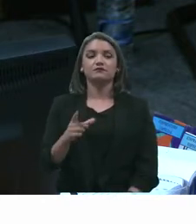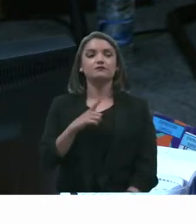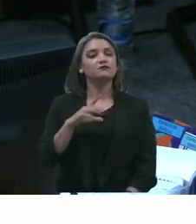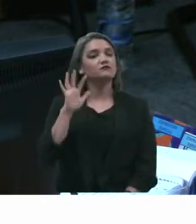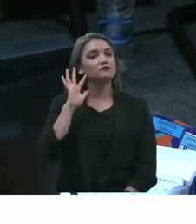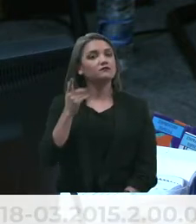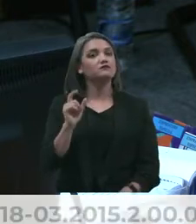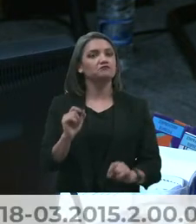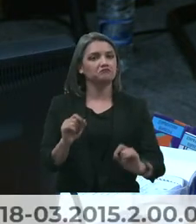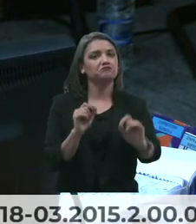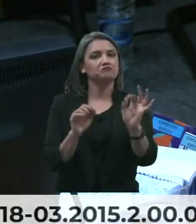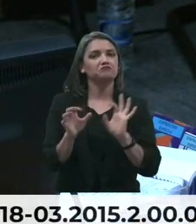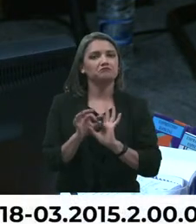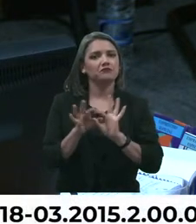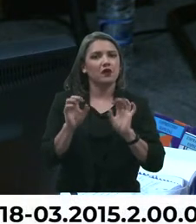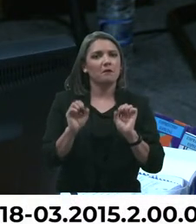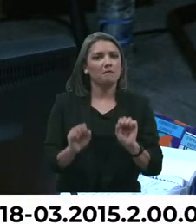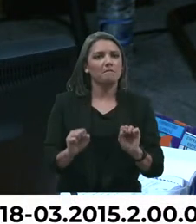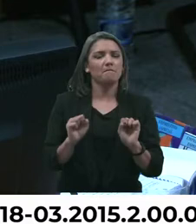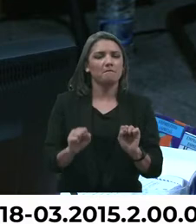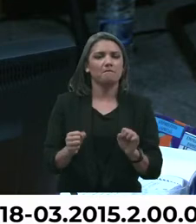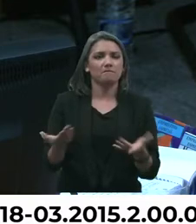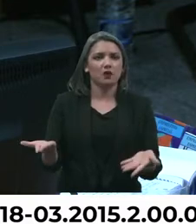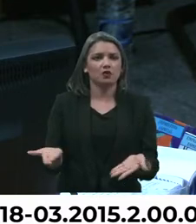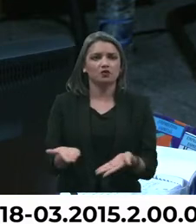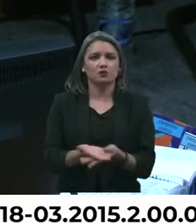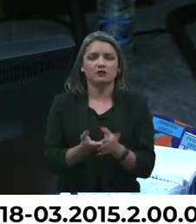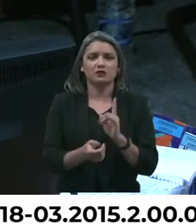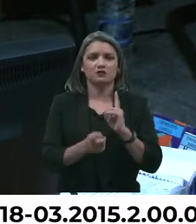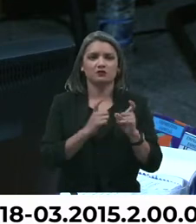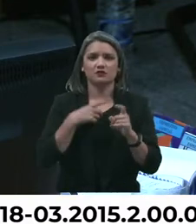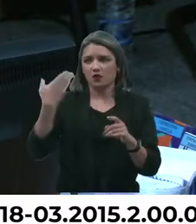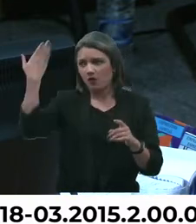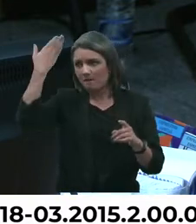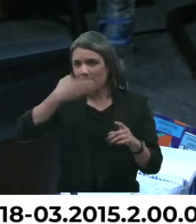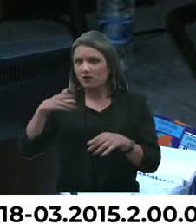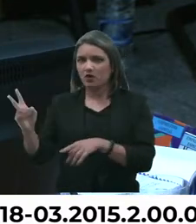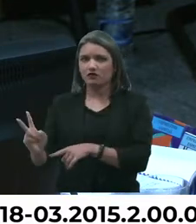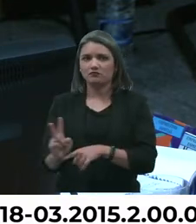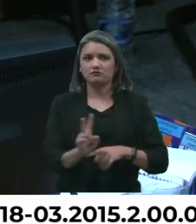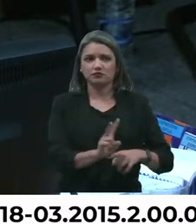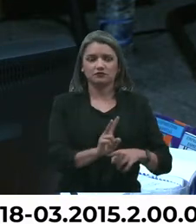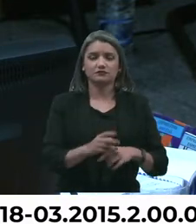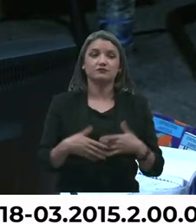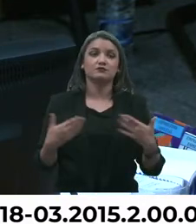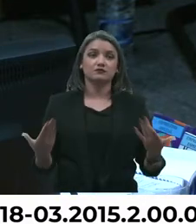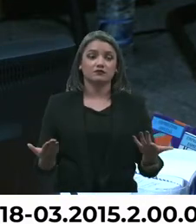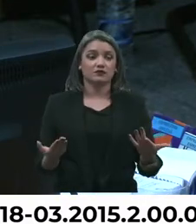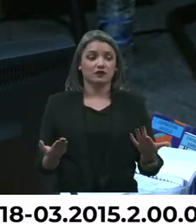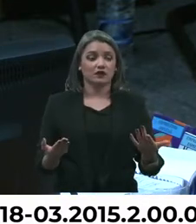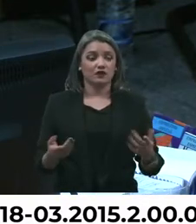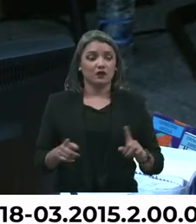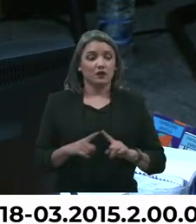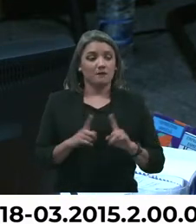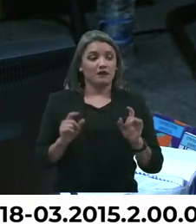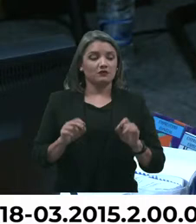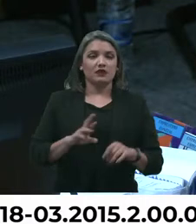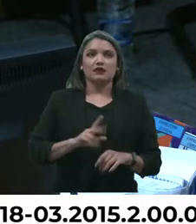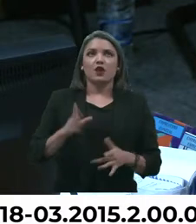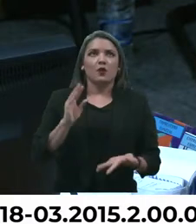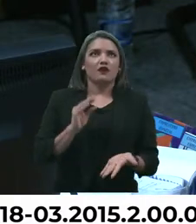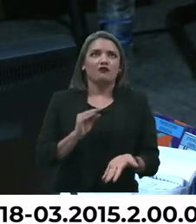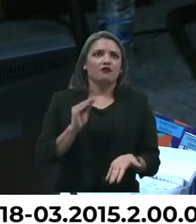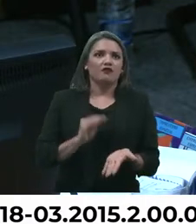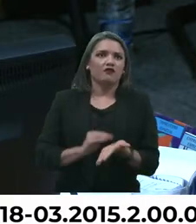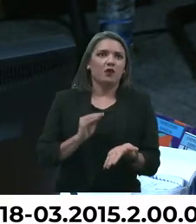de que é permitida a prova emprestada no processo administrativo disciplinar. Não há falar, portanto, em ausência de